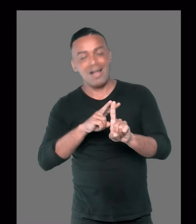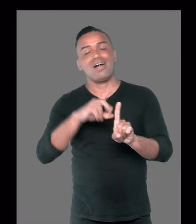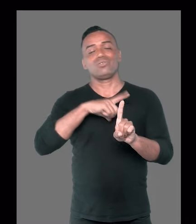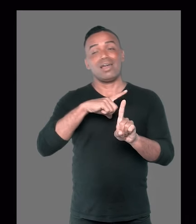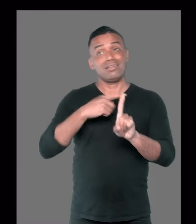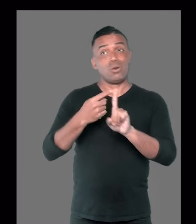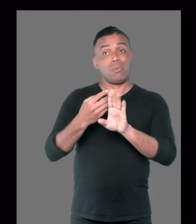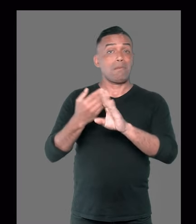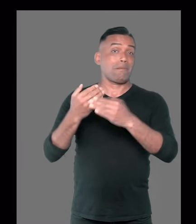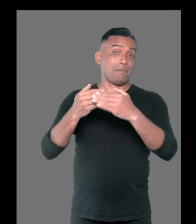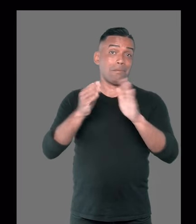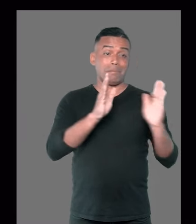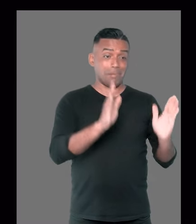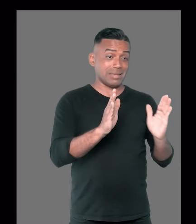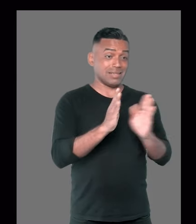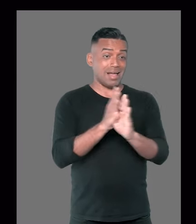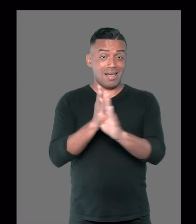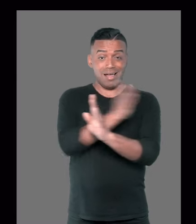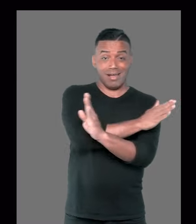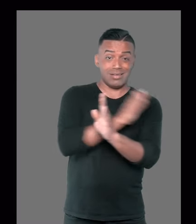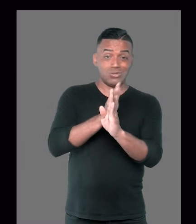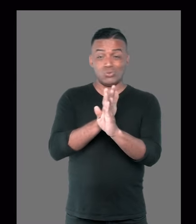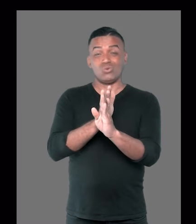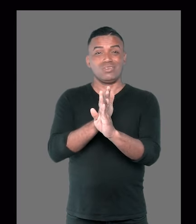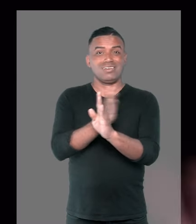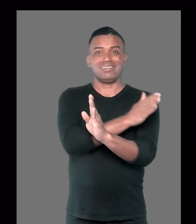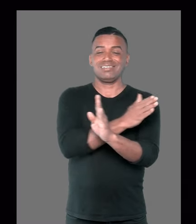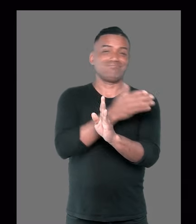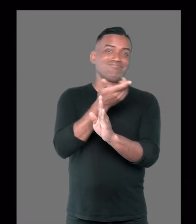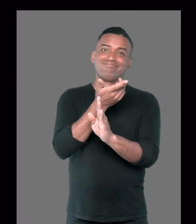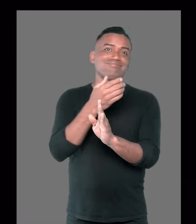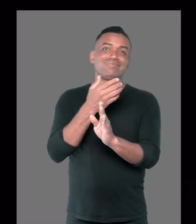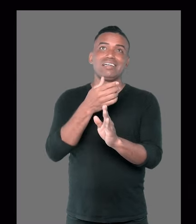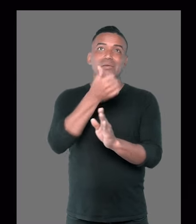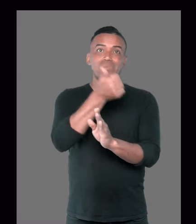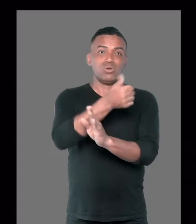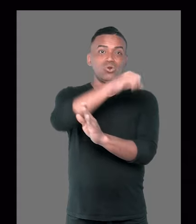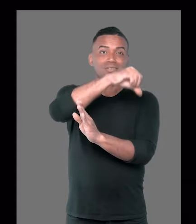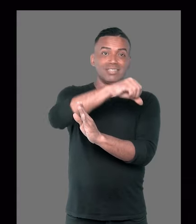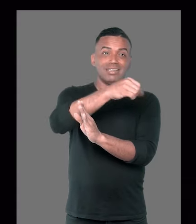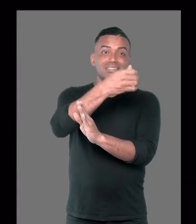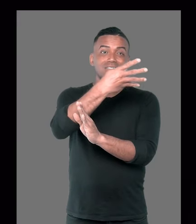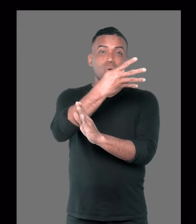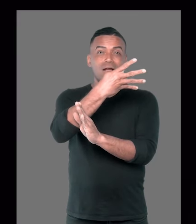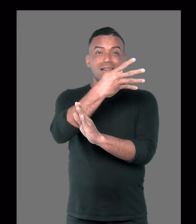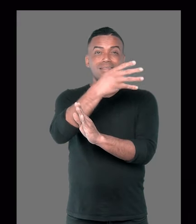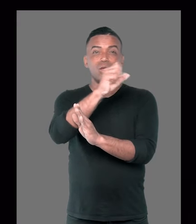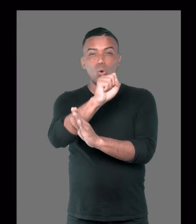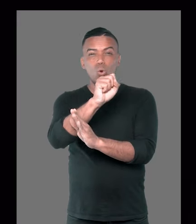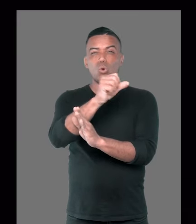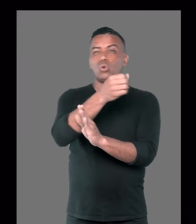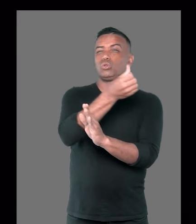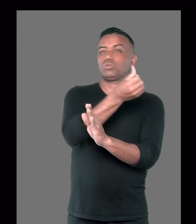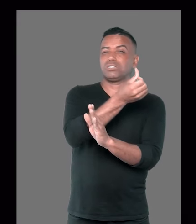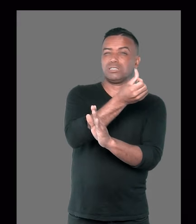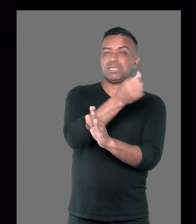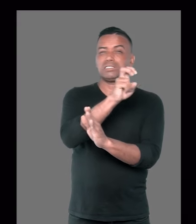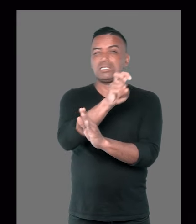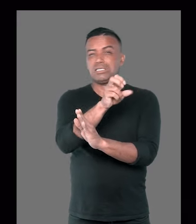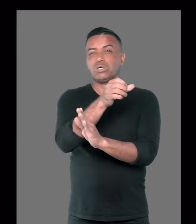como existia usando as teorias de 1948 66 75 81